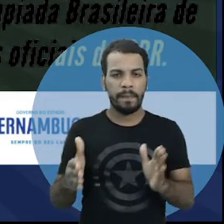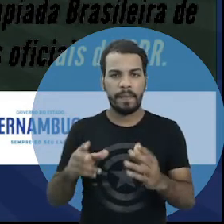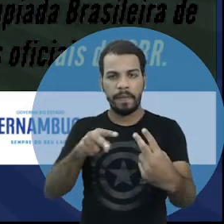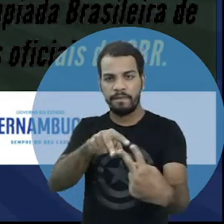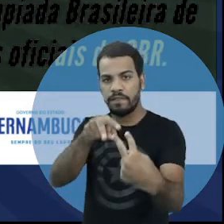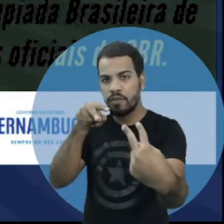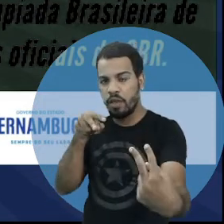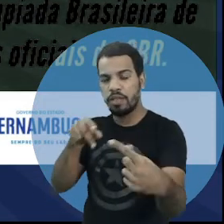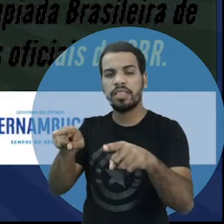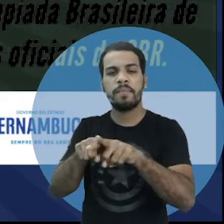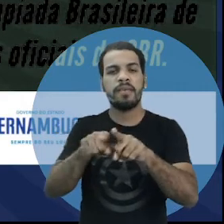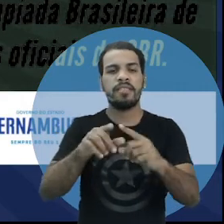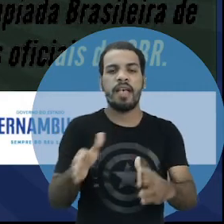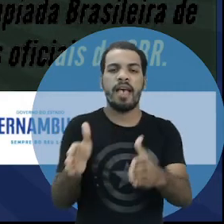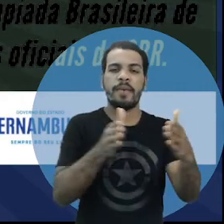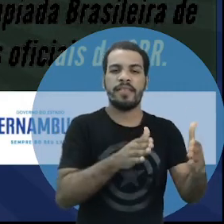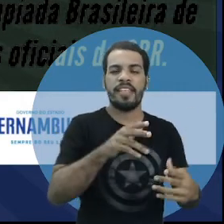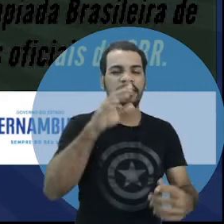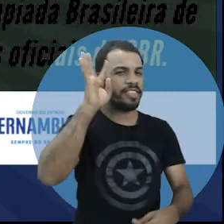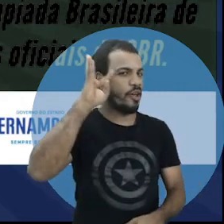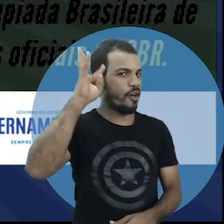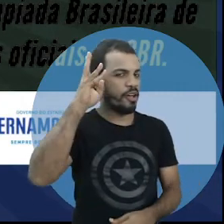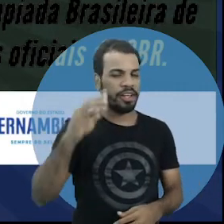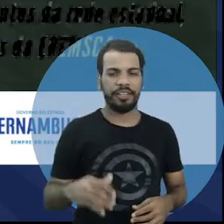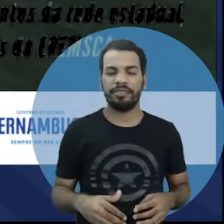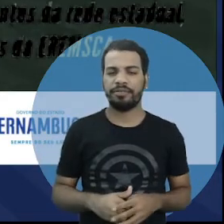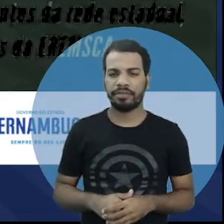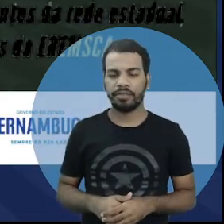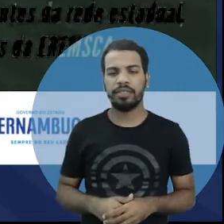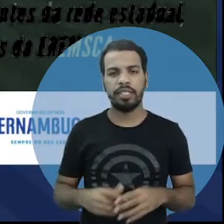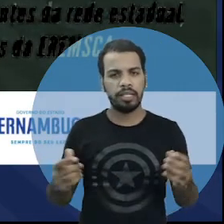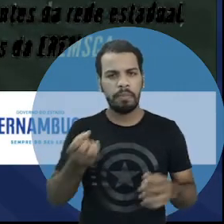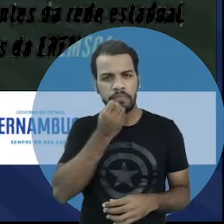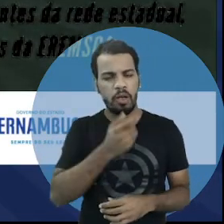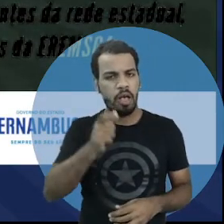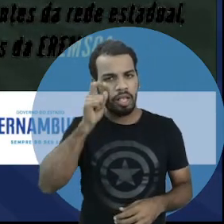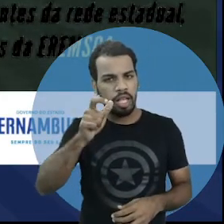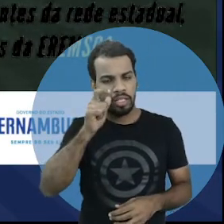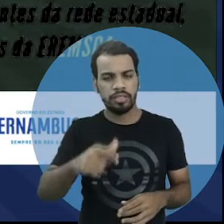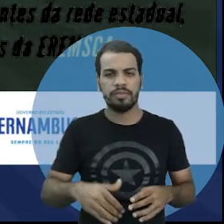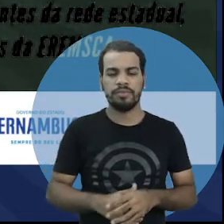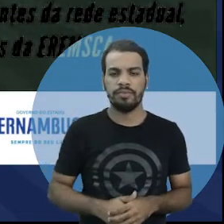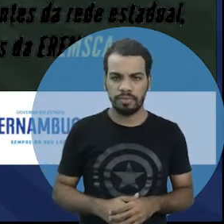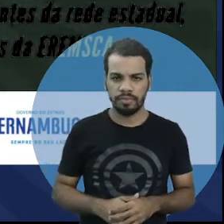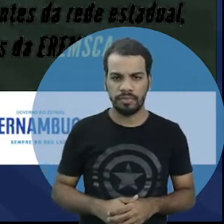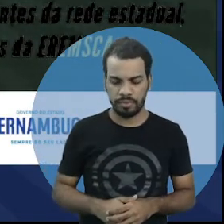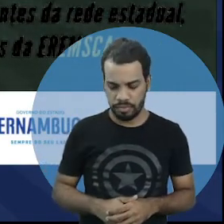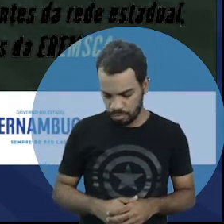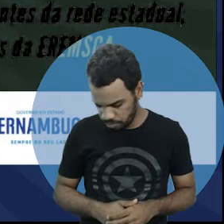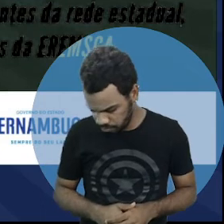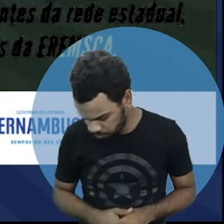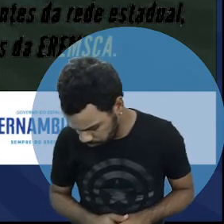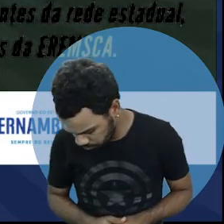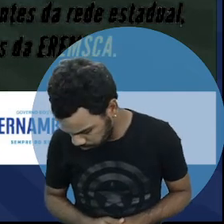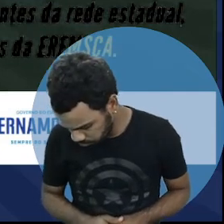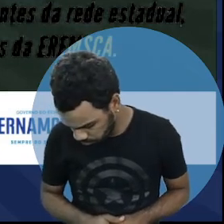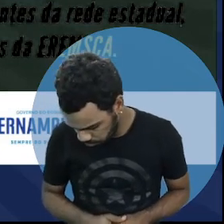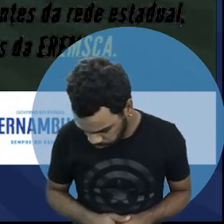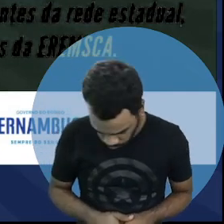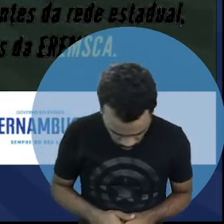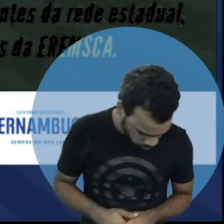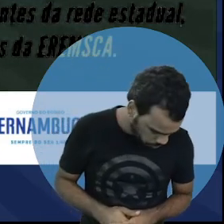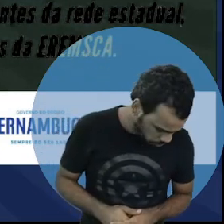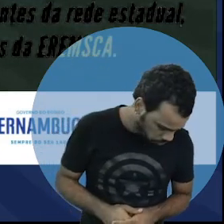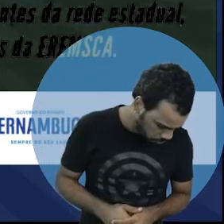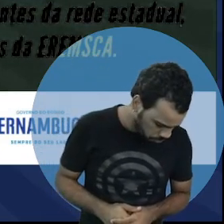parte teórica aí da coisa, e é bem interessante. A relevância mesmo desses itinerários